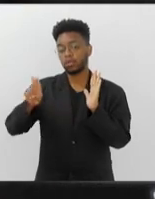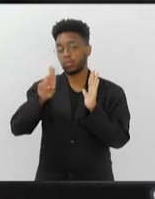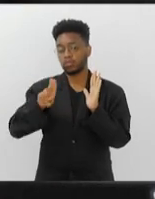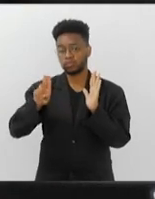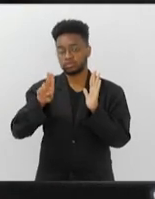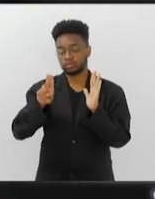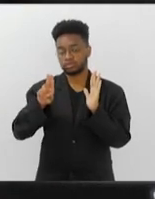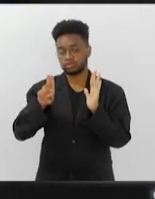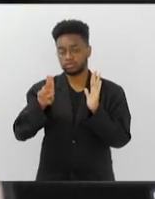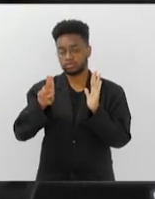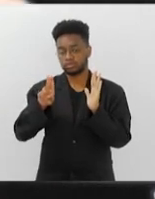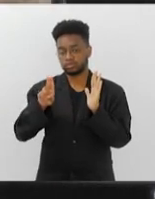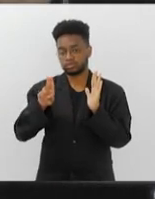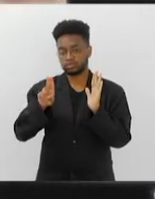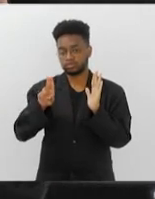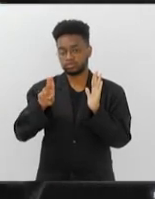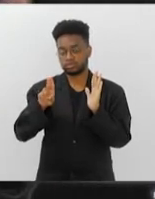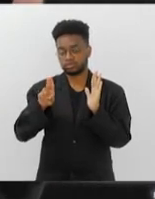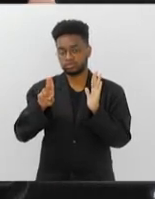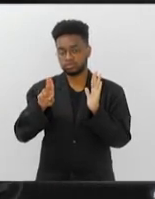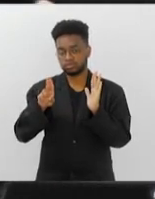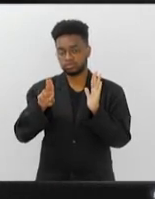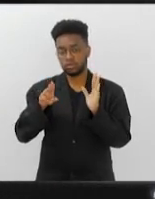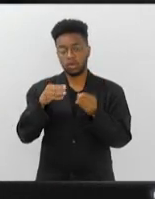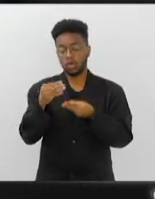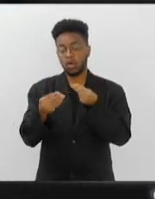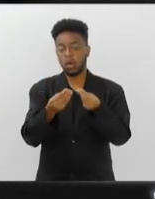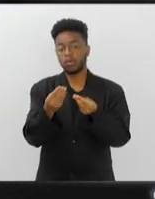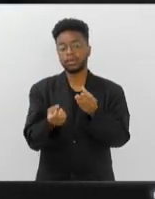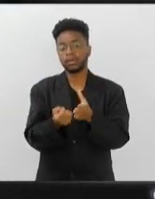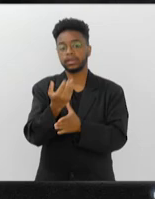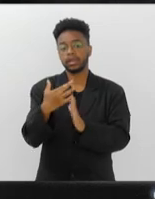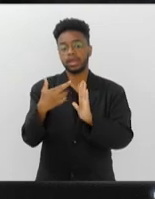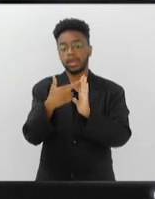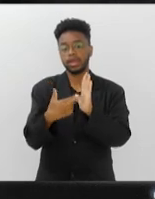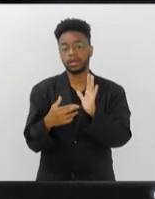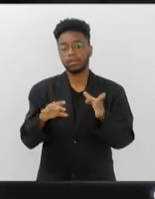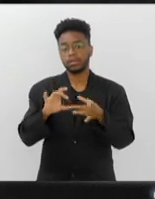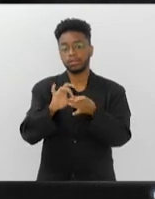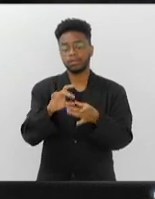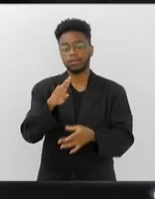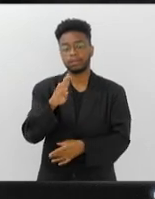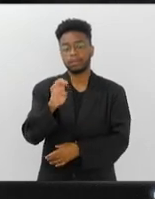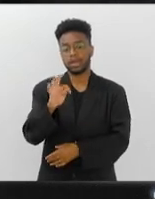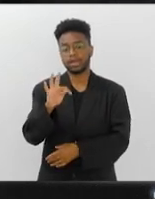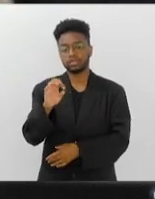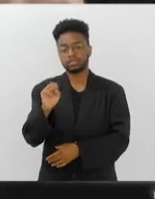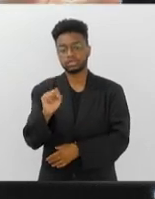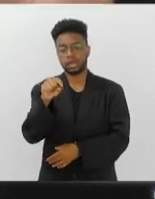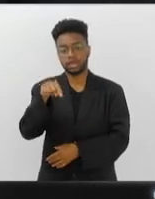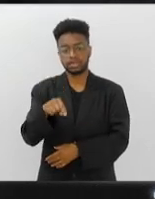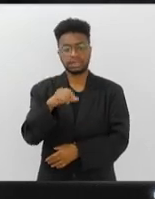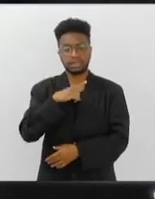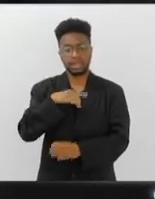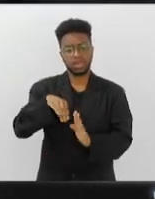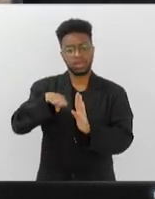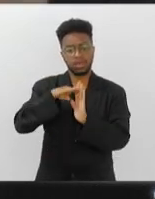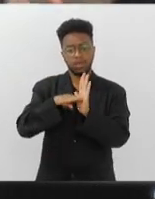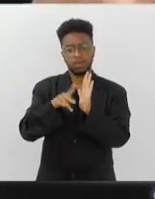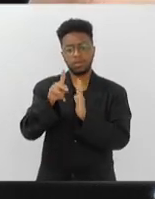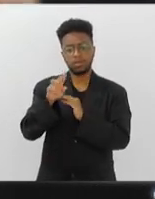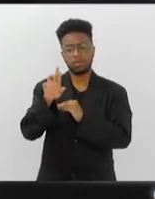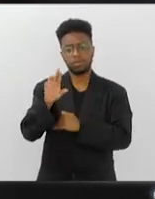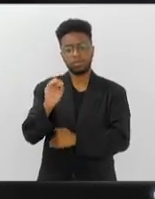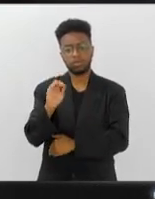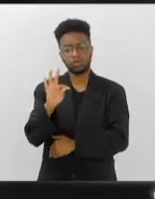utilizam para fazer as regulamentações das BETs no Estado? Se é protocolo, que